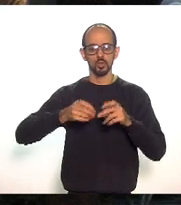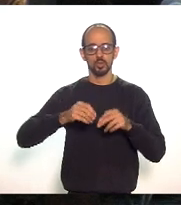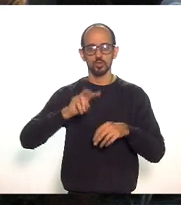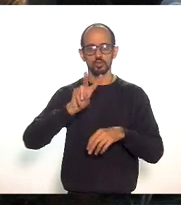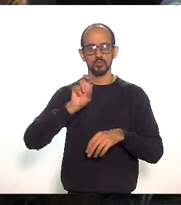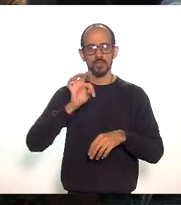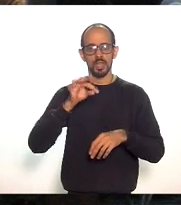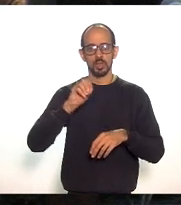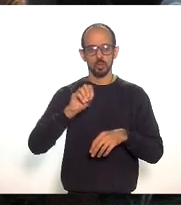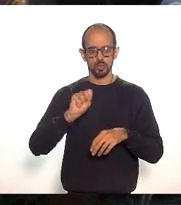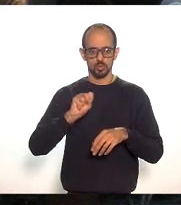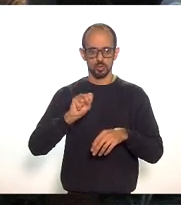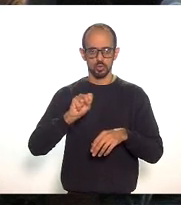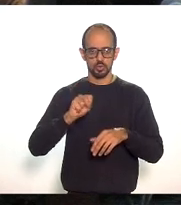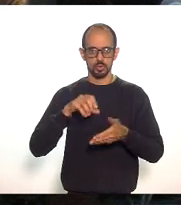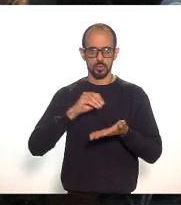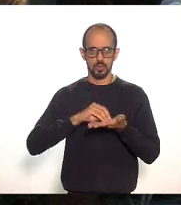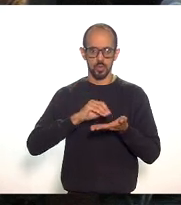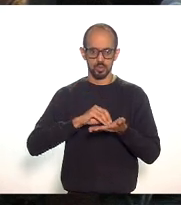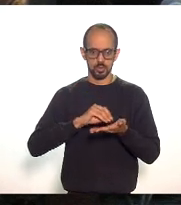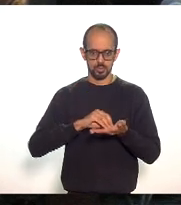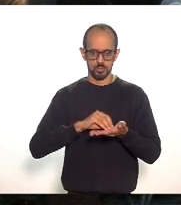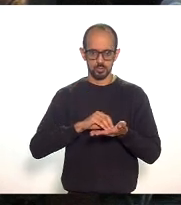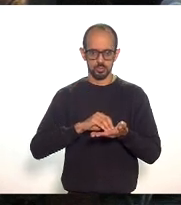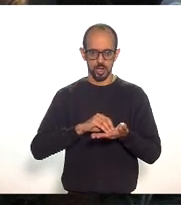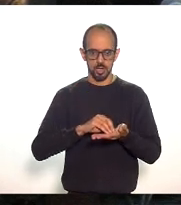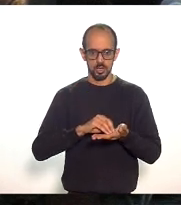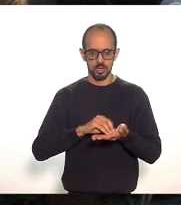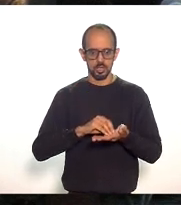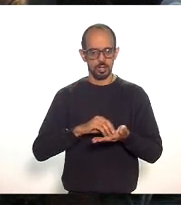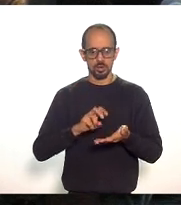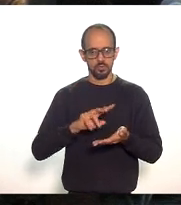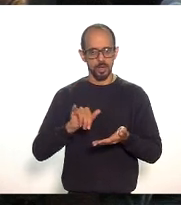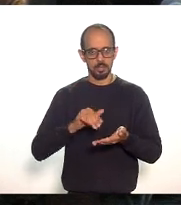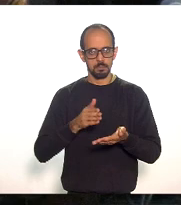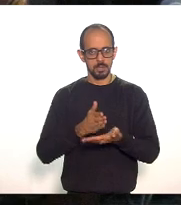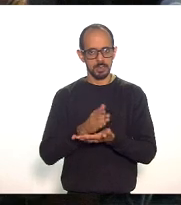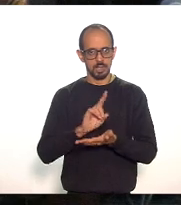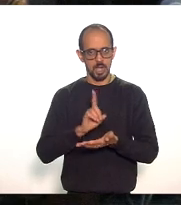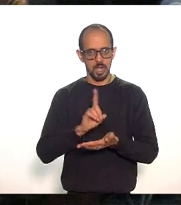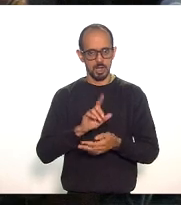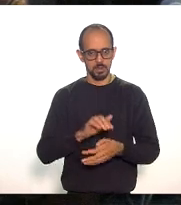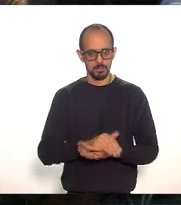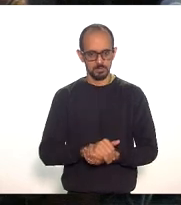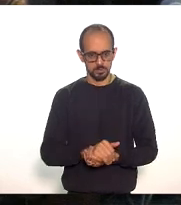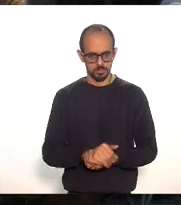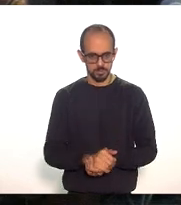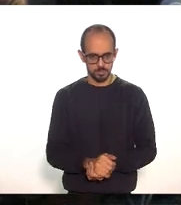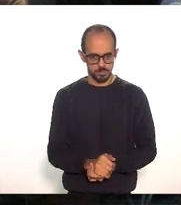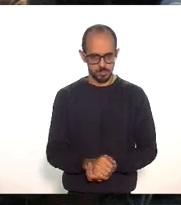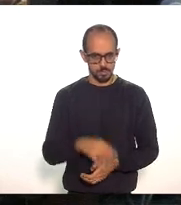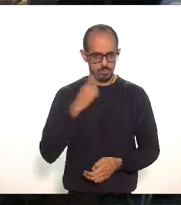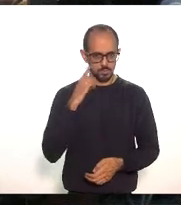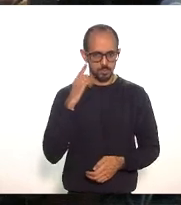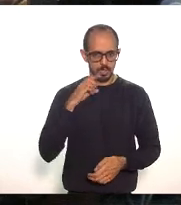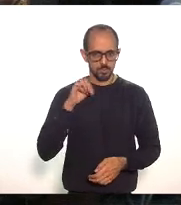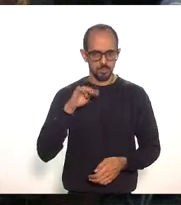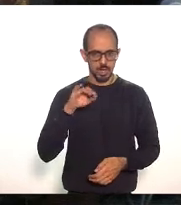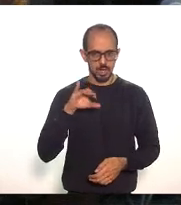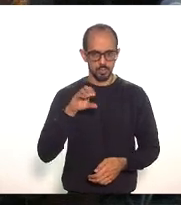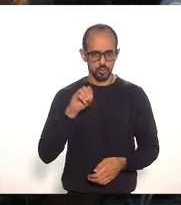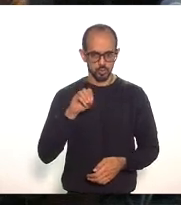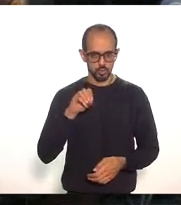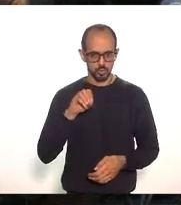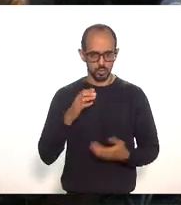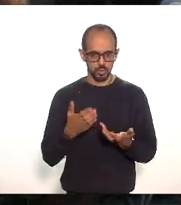ok? Seguramente não passará desse abril. Deputado Márcio. Perfeito, obrigada. Senhor presidente, eu queria